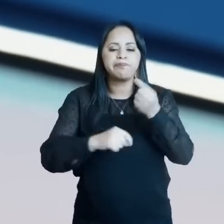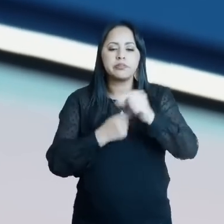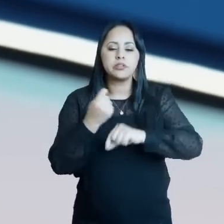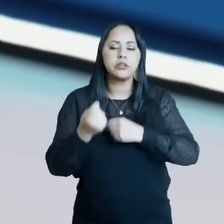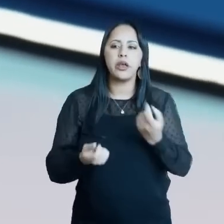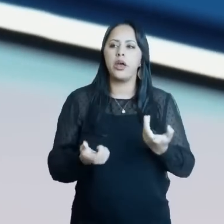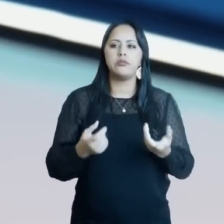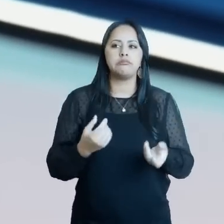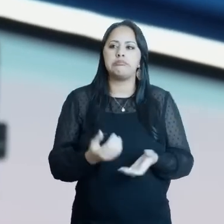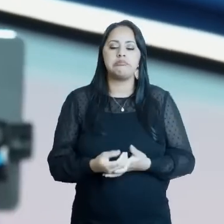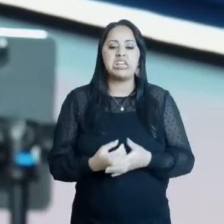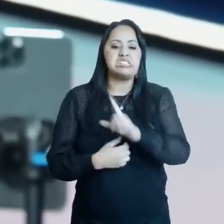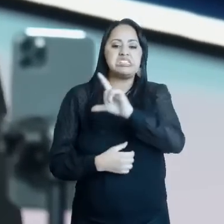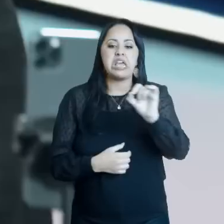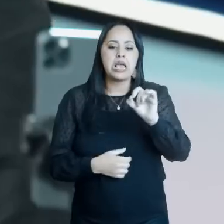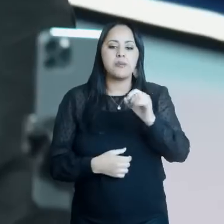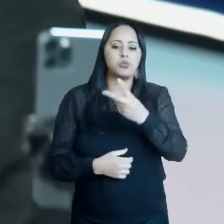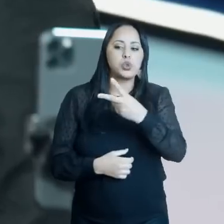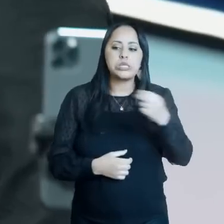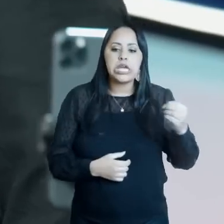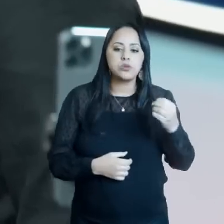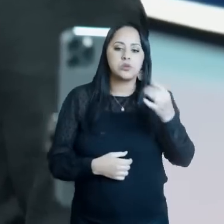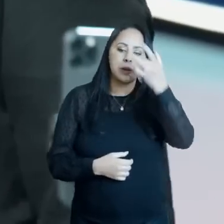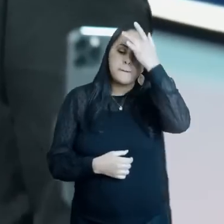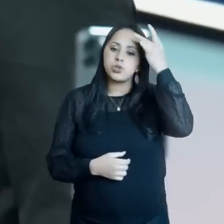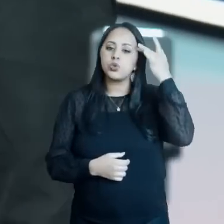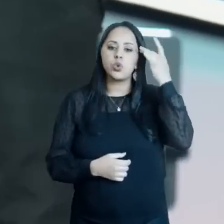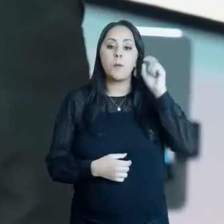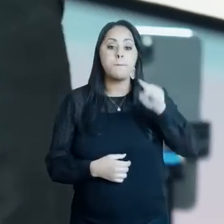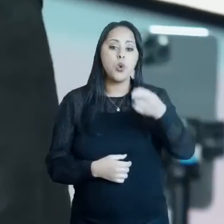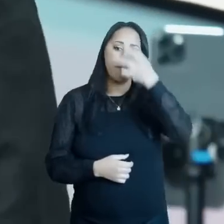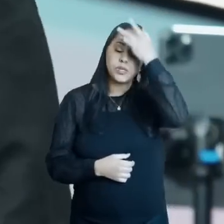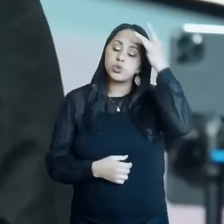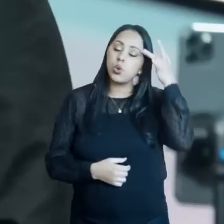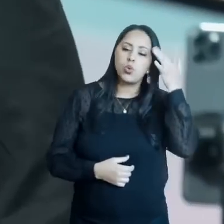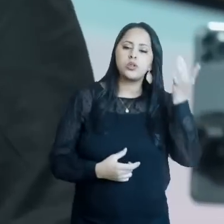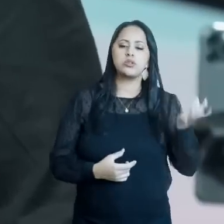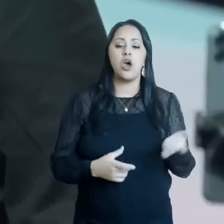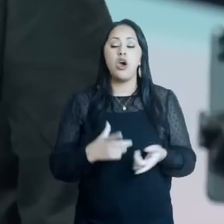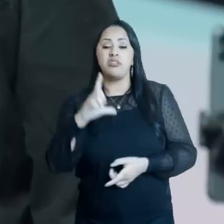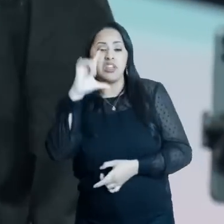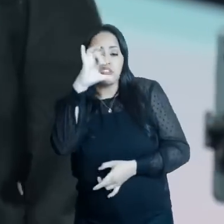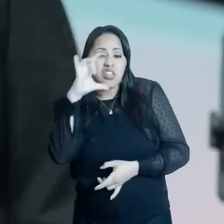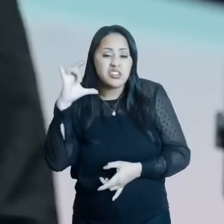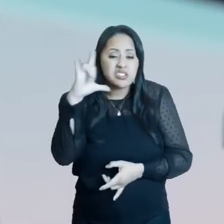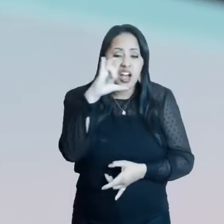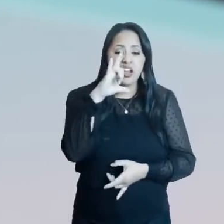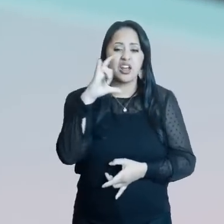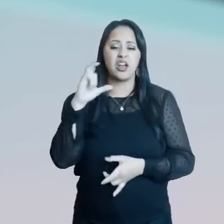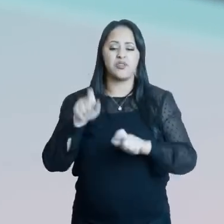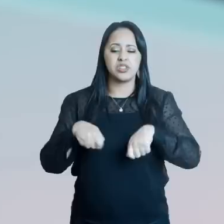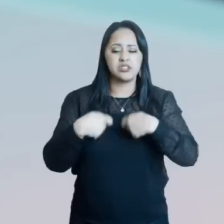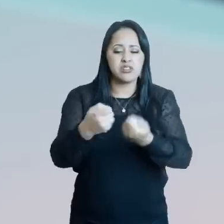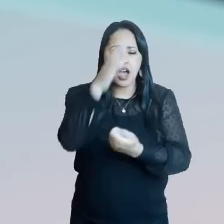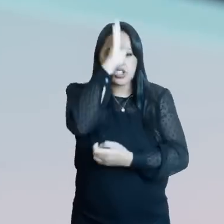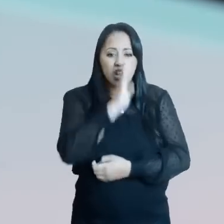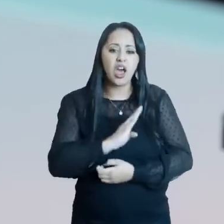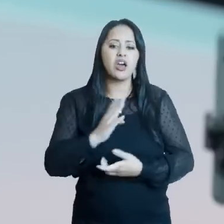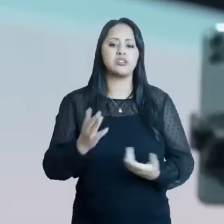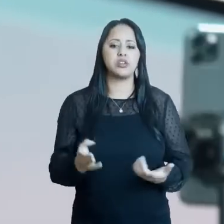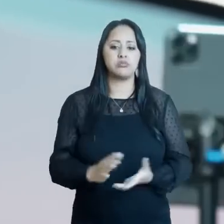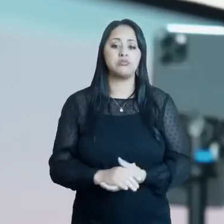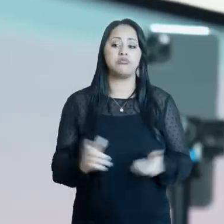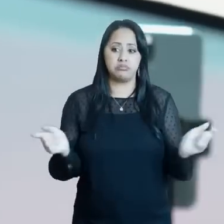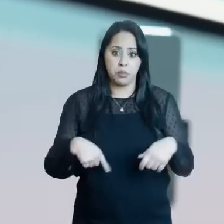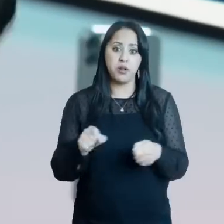já tem, sei lá, 100 mil, 200 mil inscritos, se ela já tem um Instagram que ela está entregando conteúdo de graça, ela faz os 100 mil esse